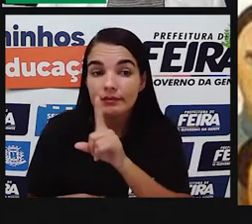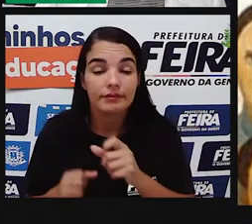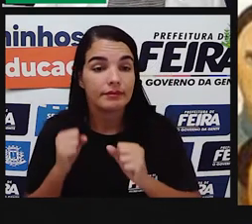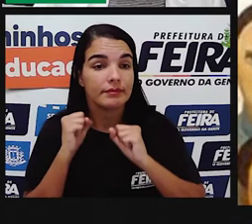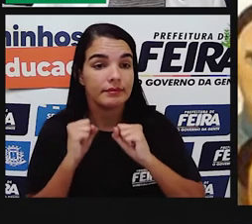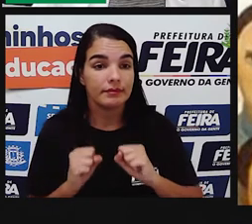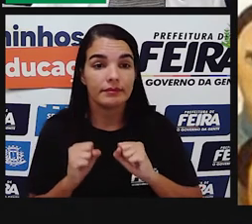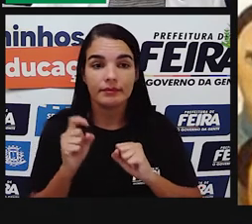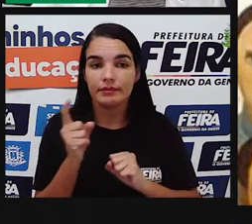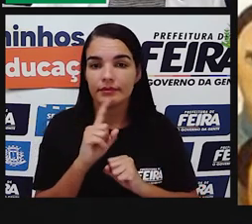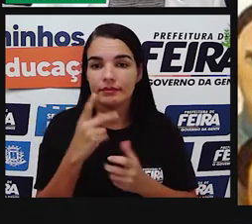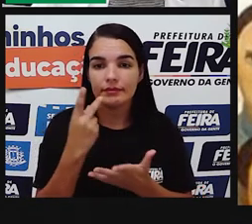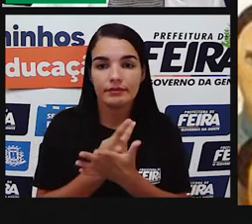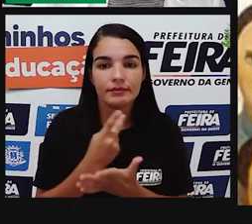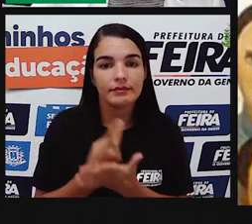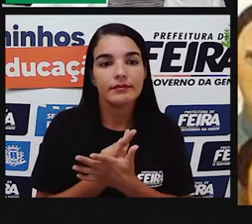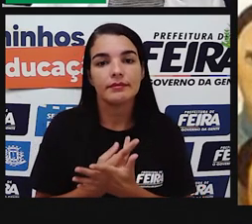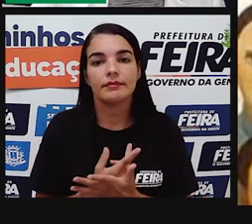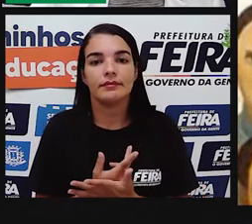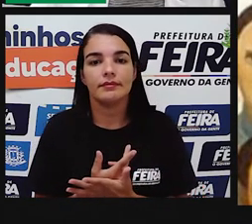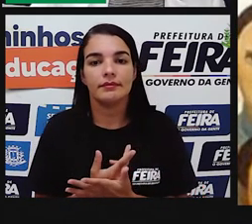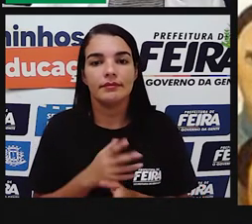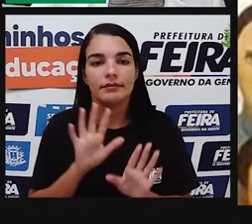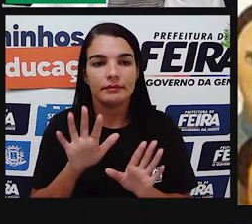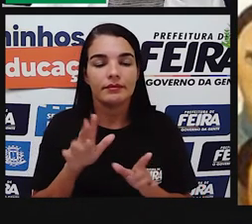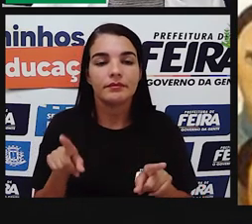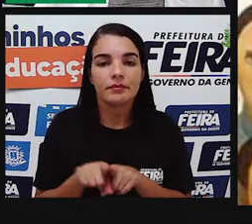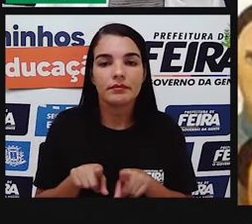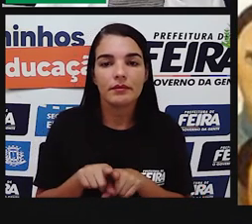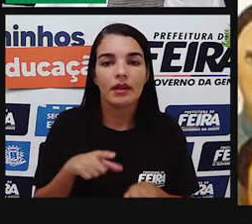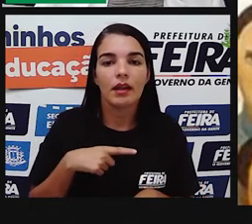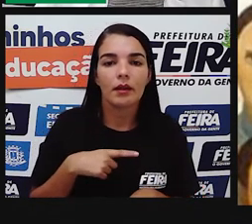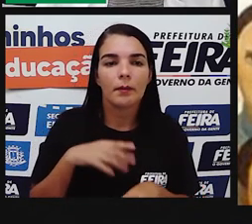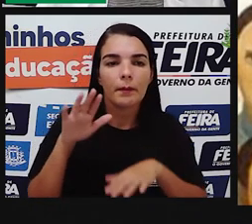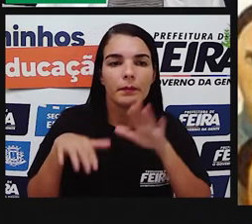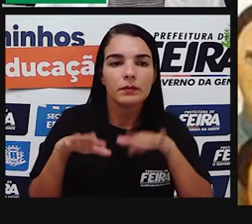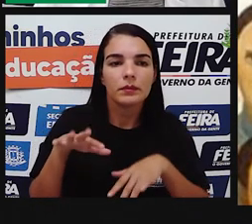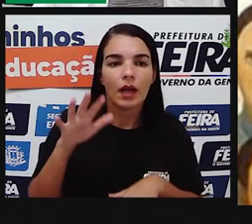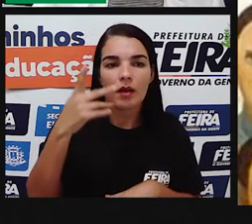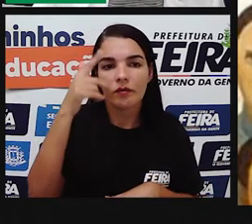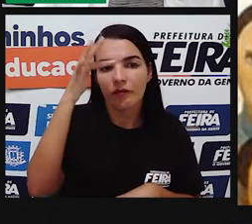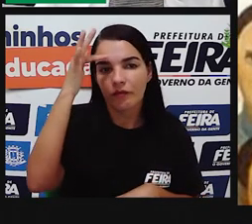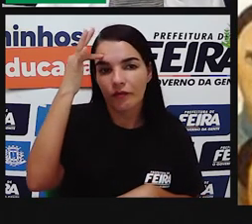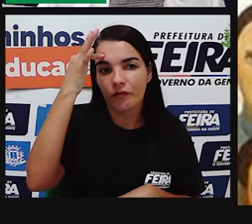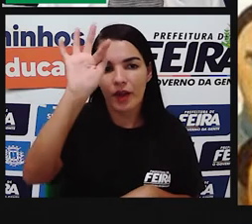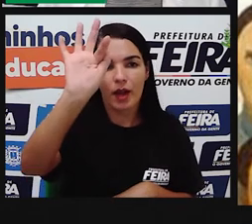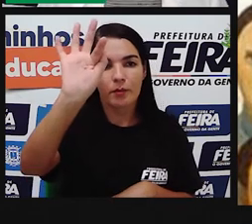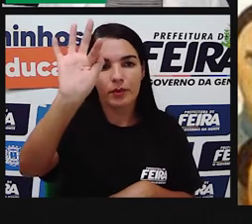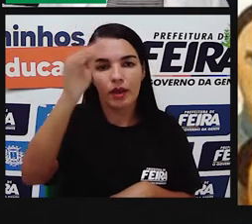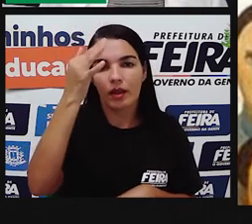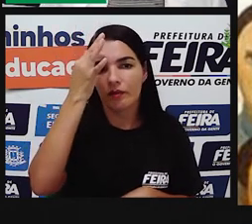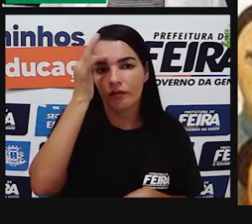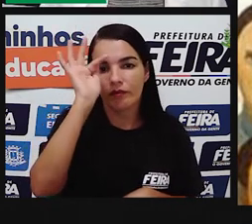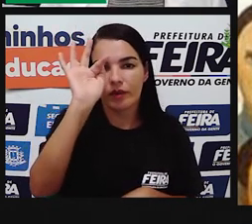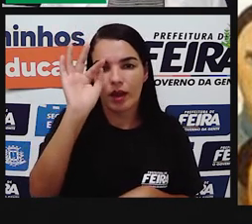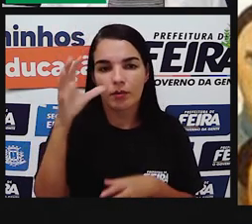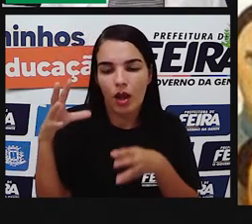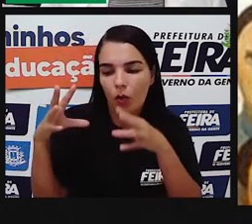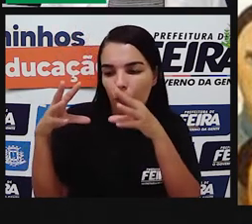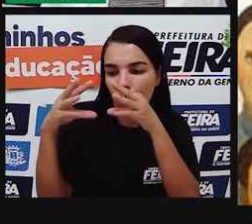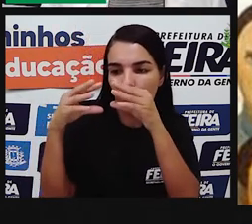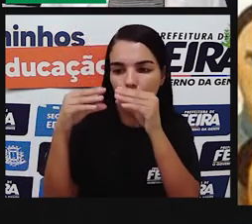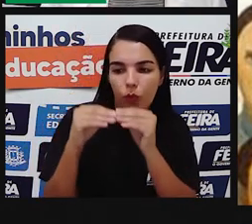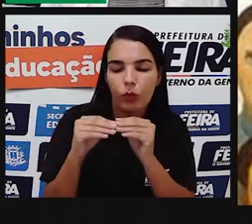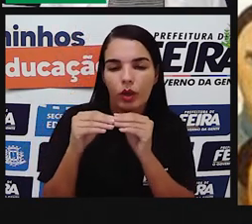uma pequena fábula, que é a fábula do carvão, do pavão e do corvo, que resume essas três